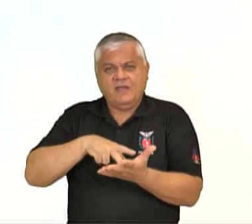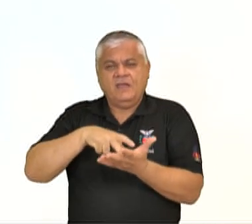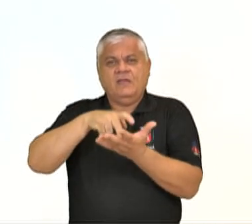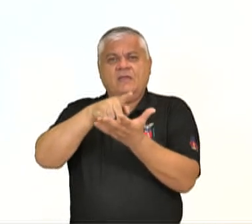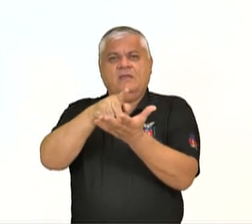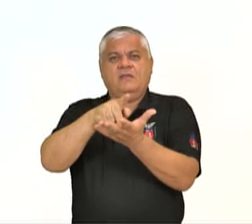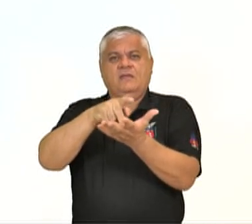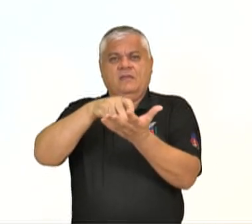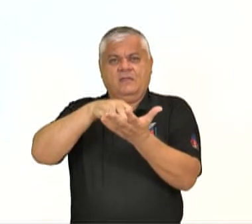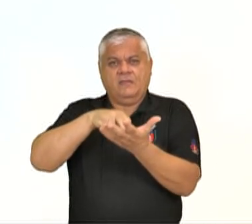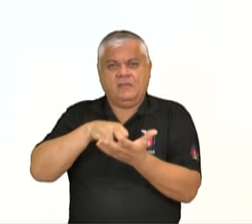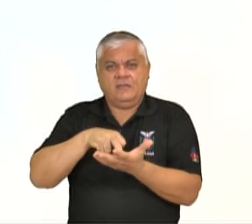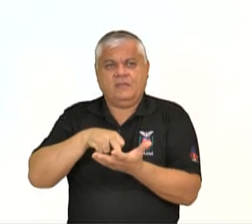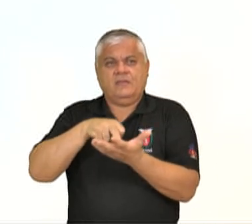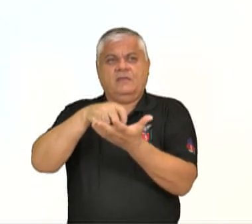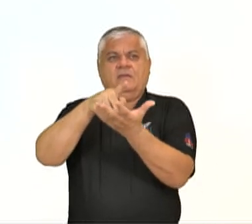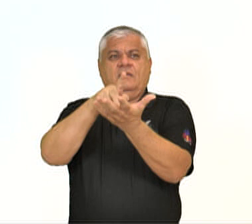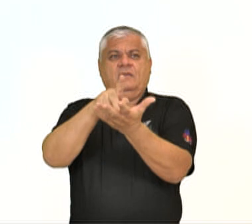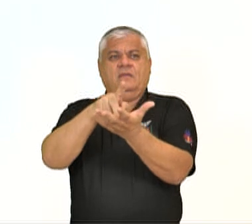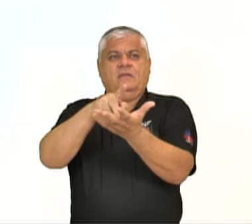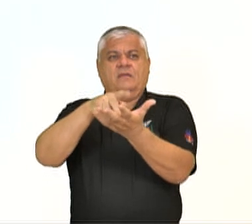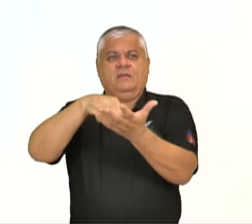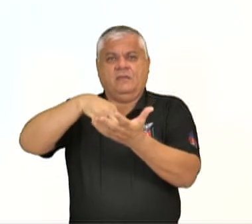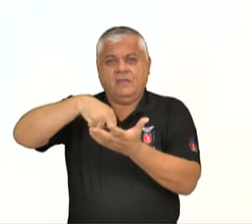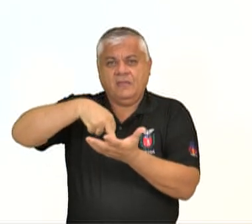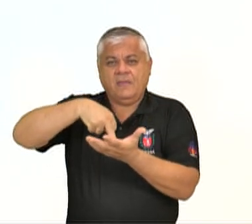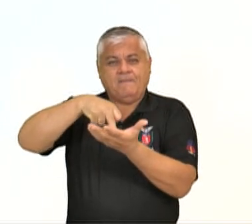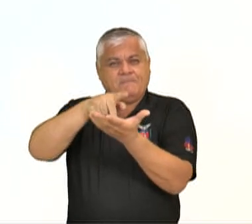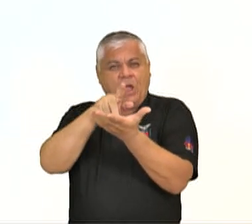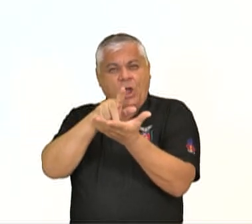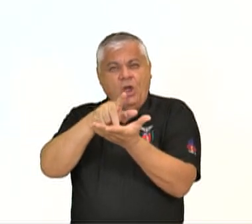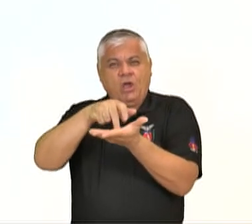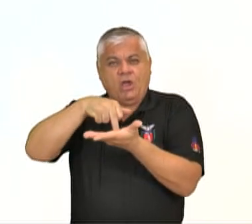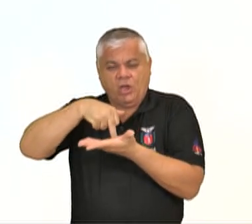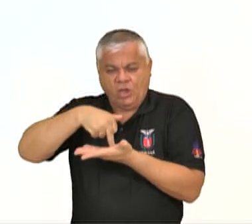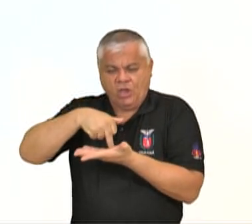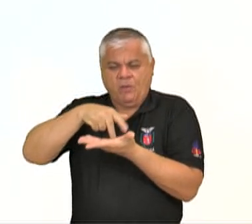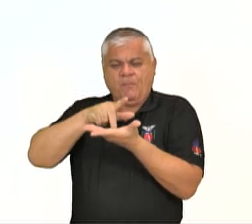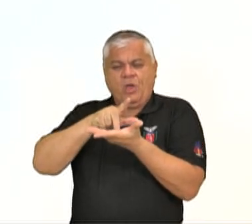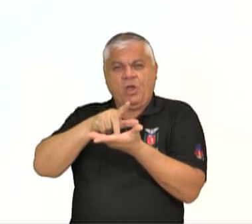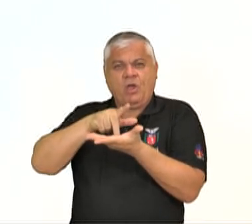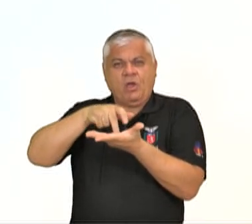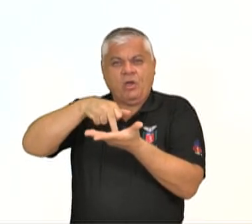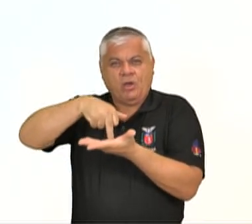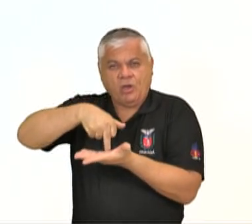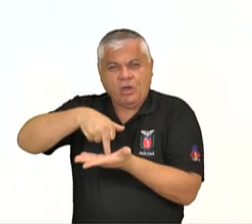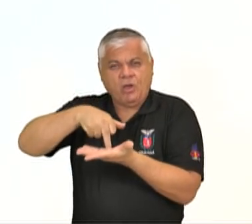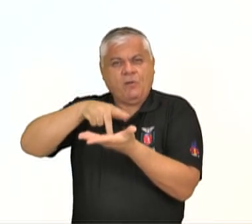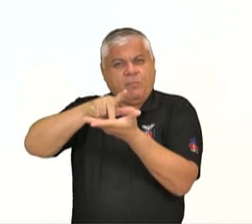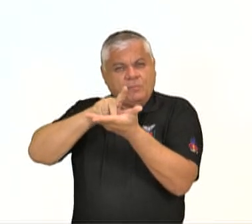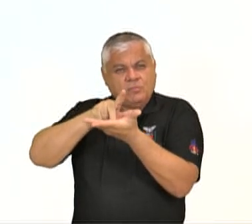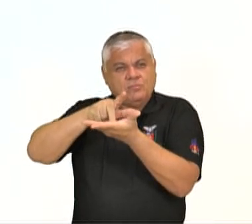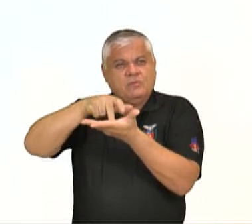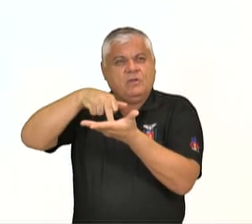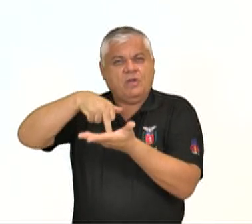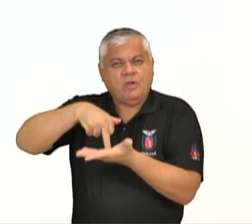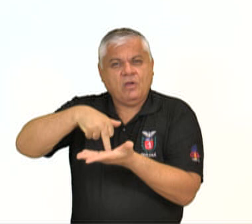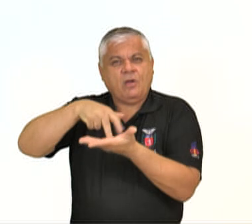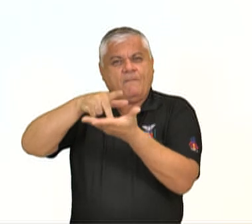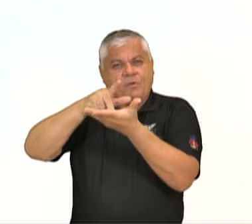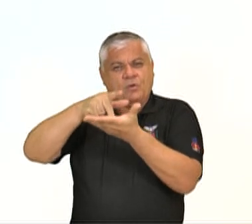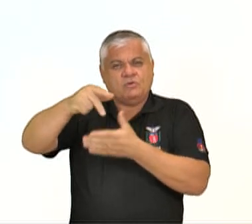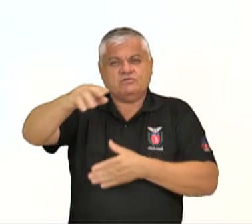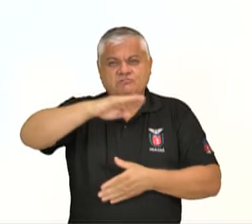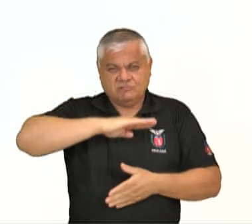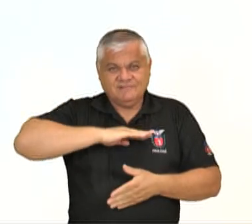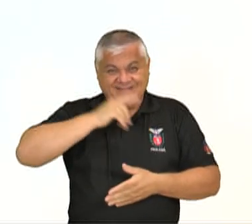da ginga, certo? Procura atingir o adversário com a perna de trás. Novamente, então, aquela perna que